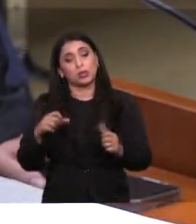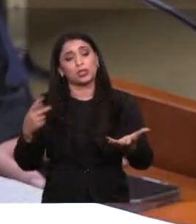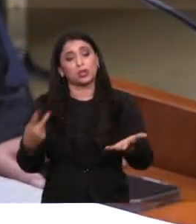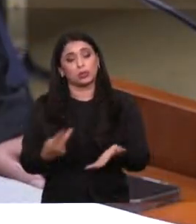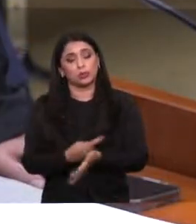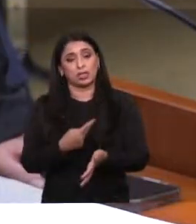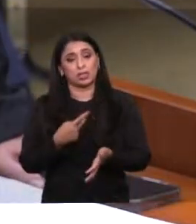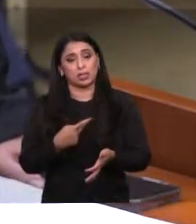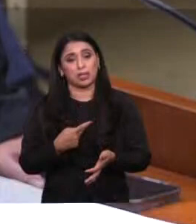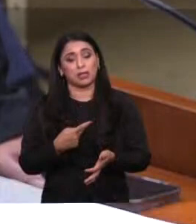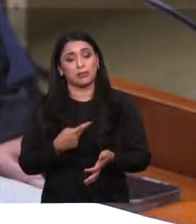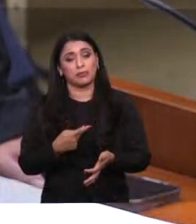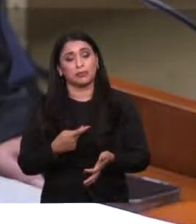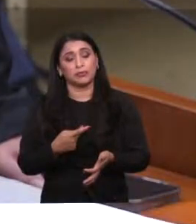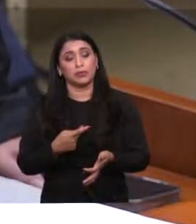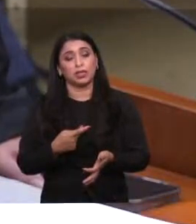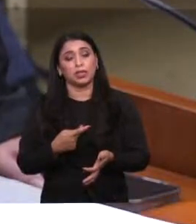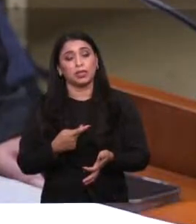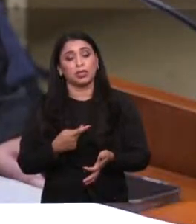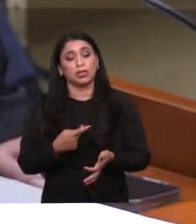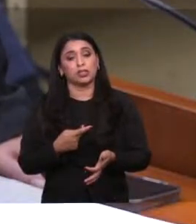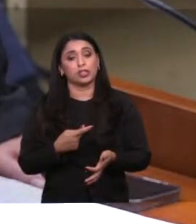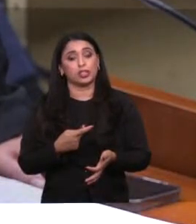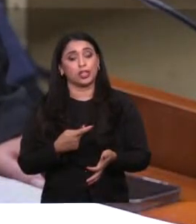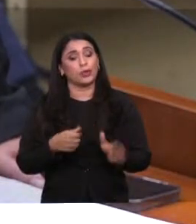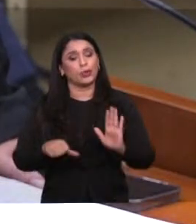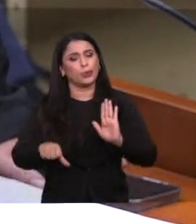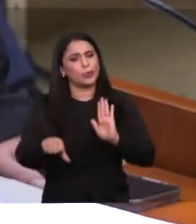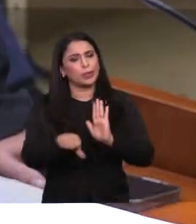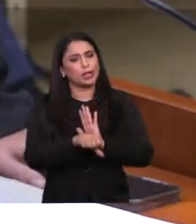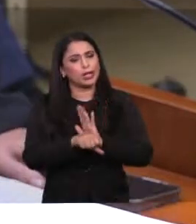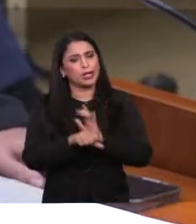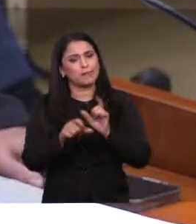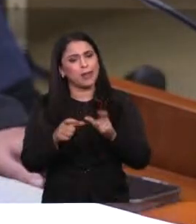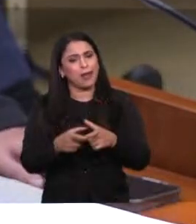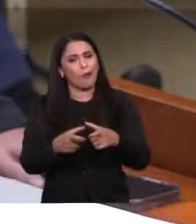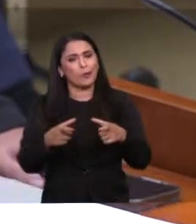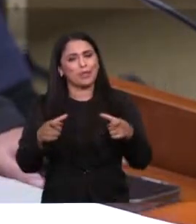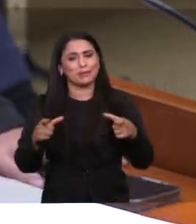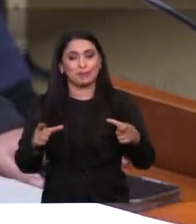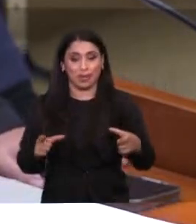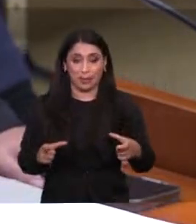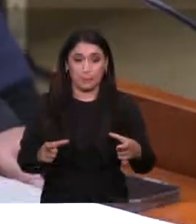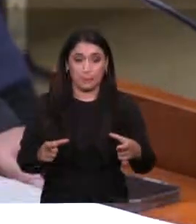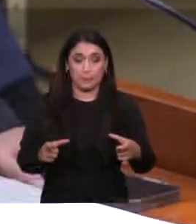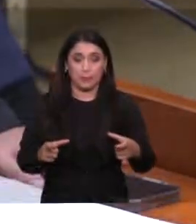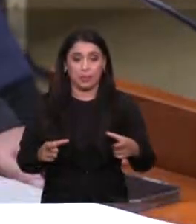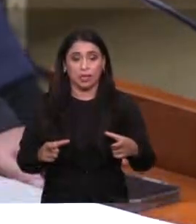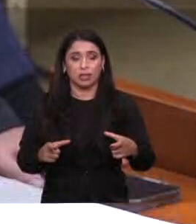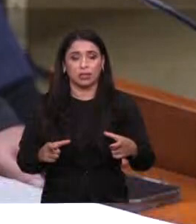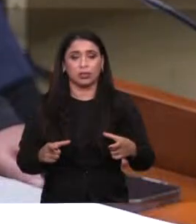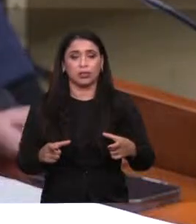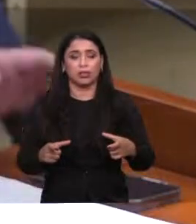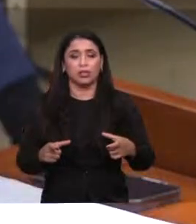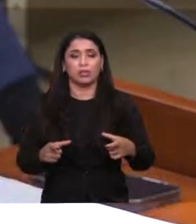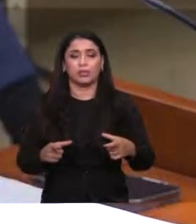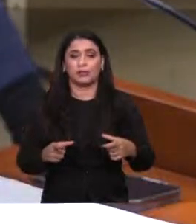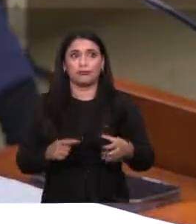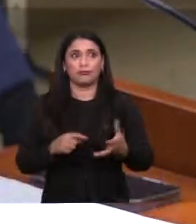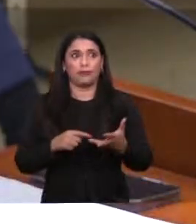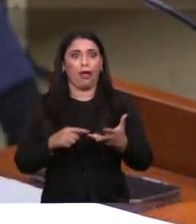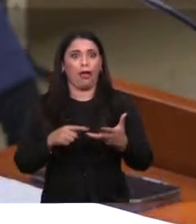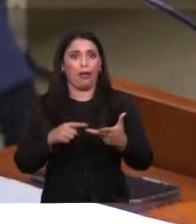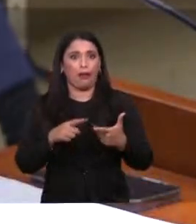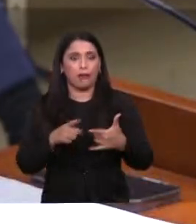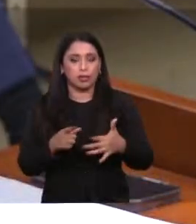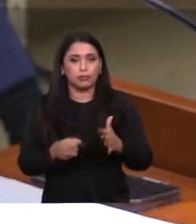possibilidade de aumentar a impunidade de impetrações de vários habeas corpus, porque a